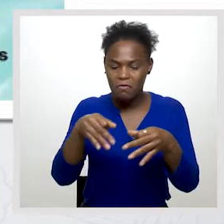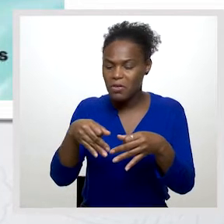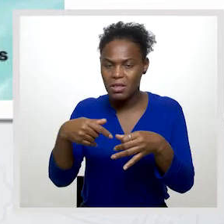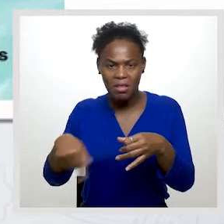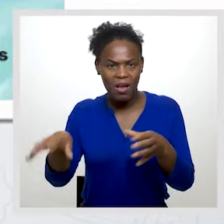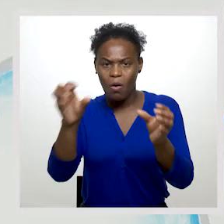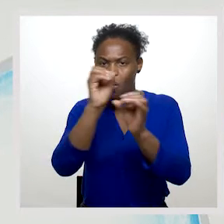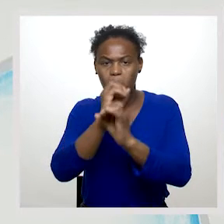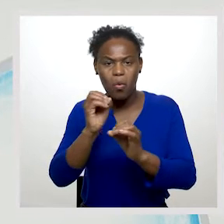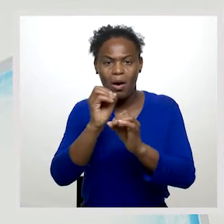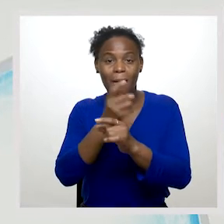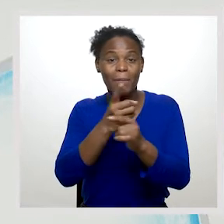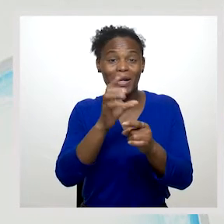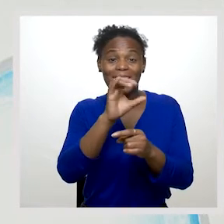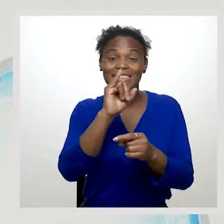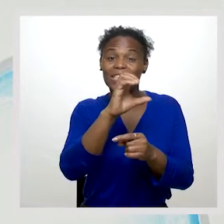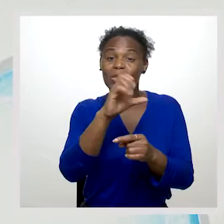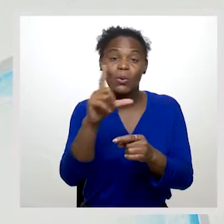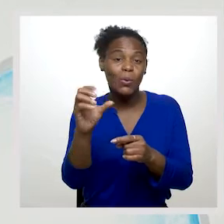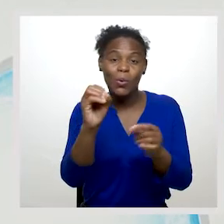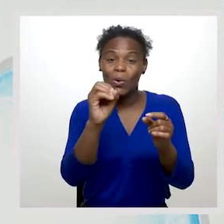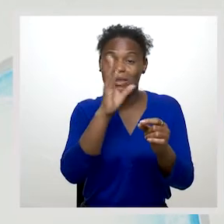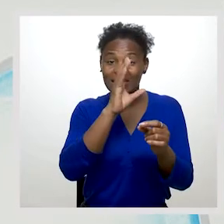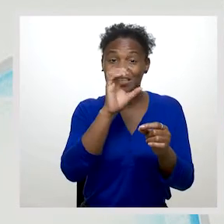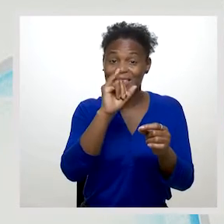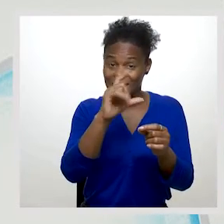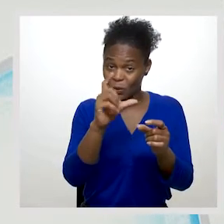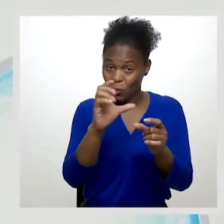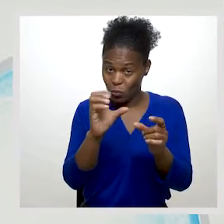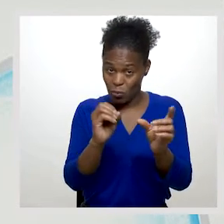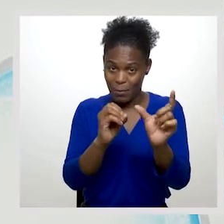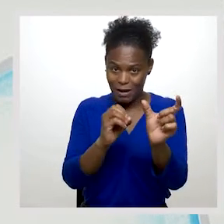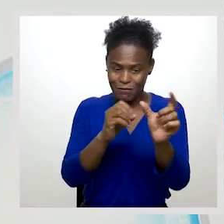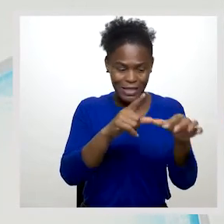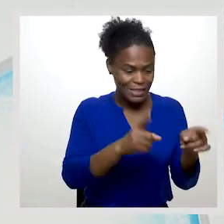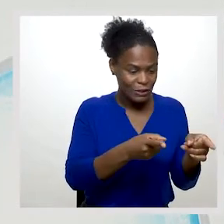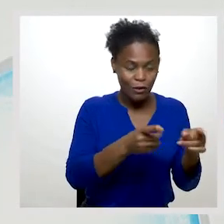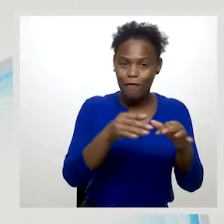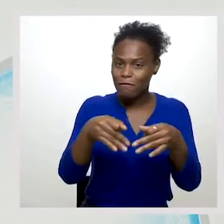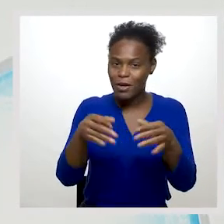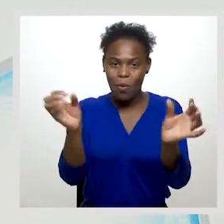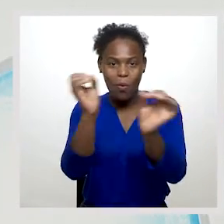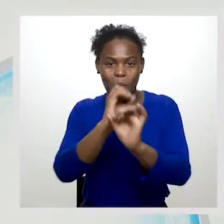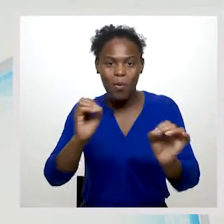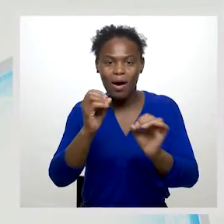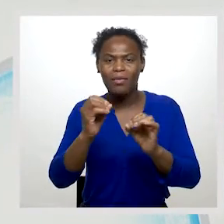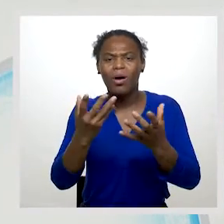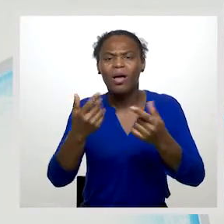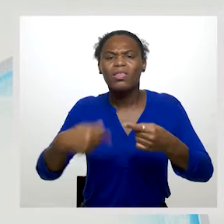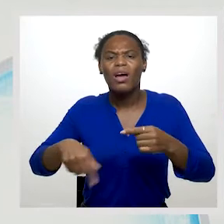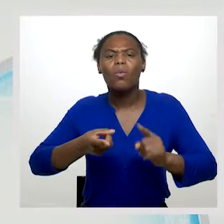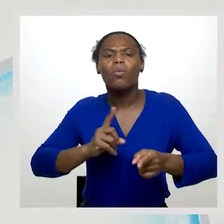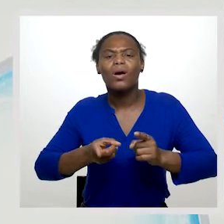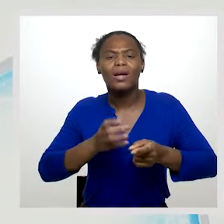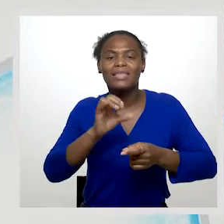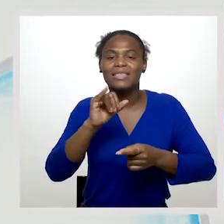tem fim, não é? Porque é um ciclo. Se é um ciclo, não há início nem fim. Então, o que é que há no ciclo da água? Vamos